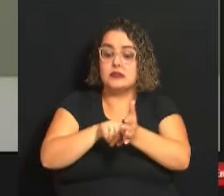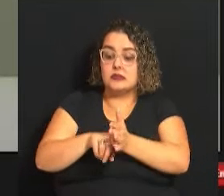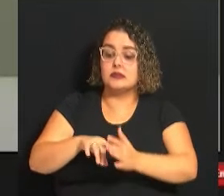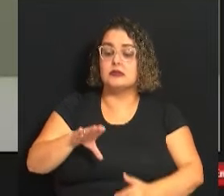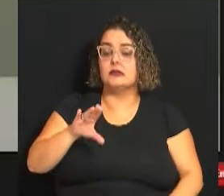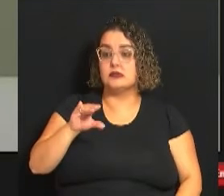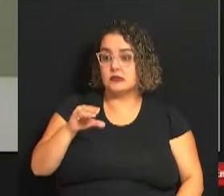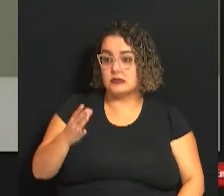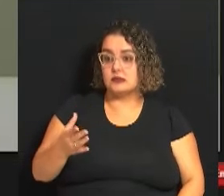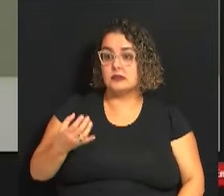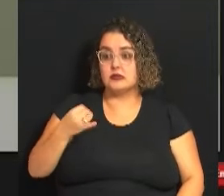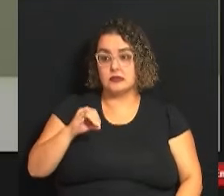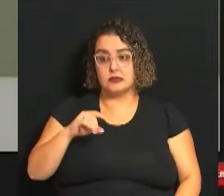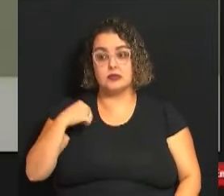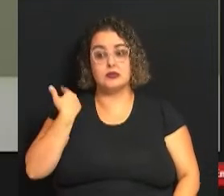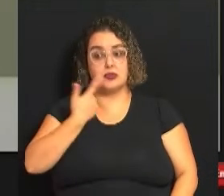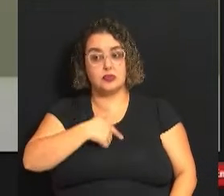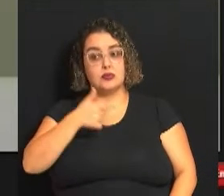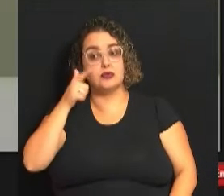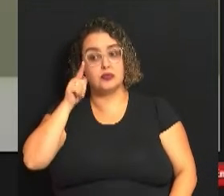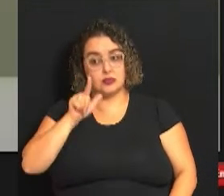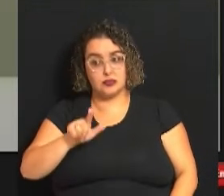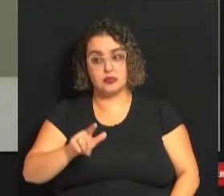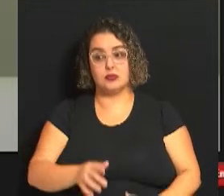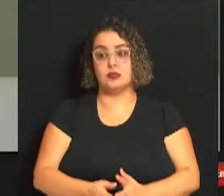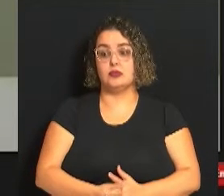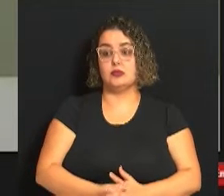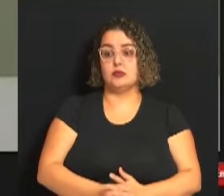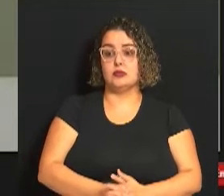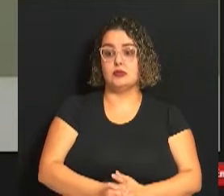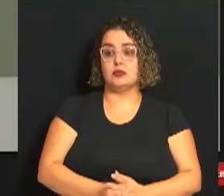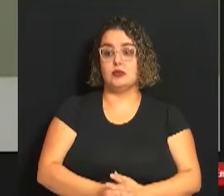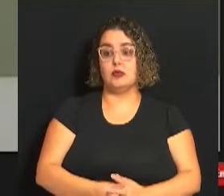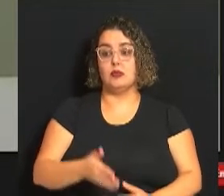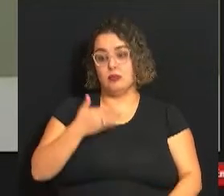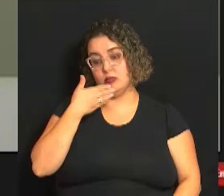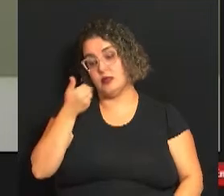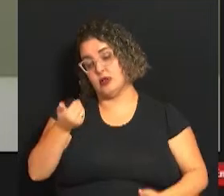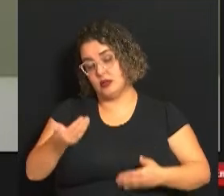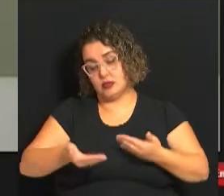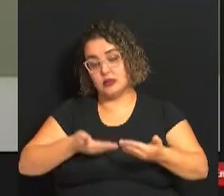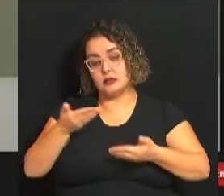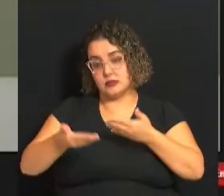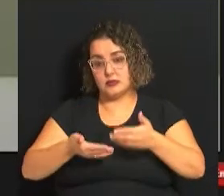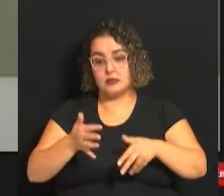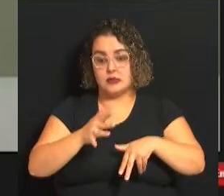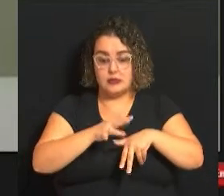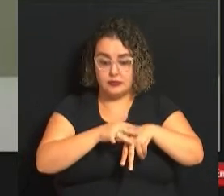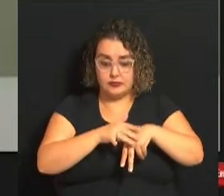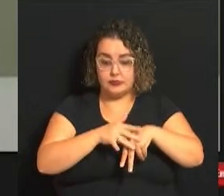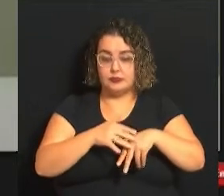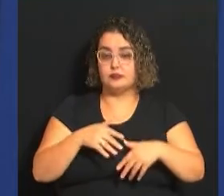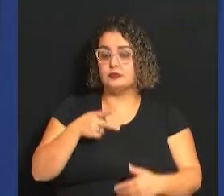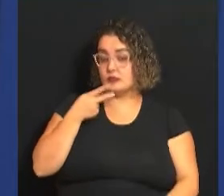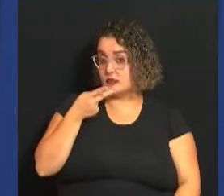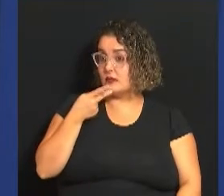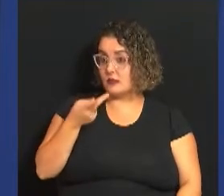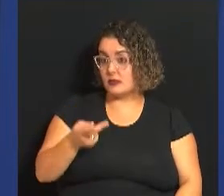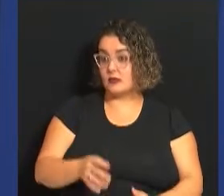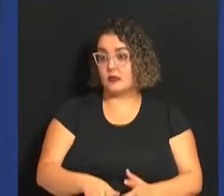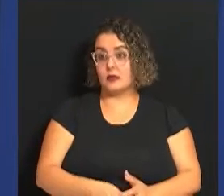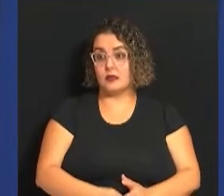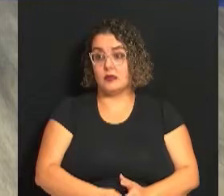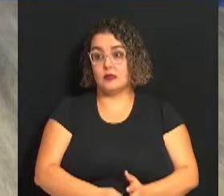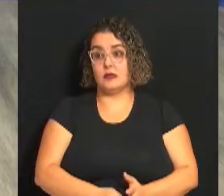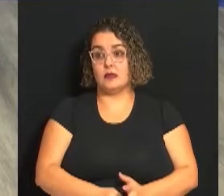se nós conseguimos, então, um canal melhor de tratamento para esses pacientes. O senhor chegou a falar aí um tempo de